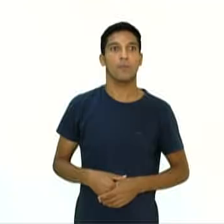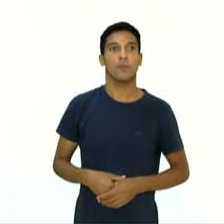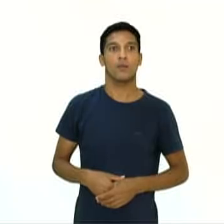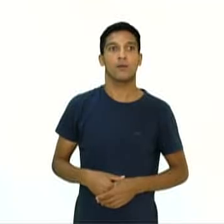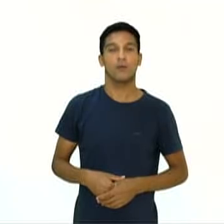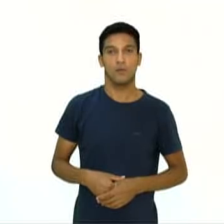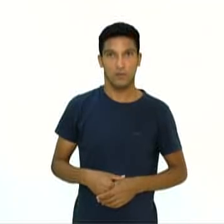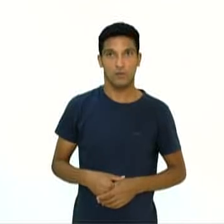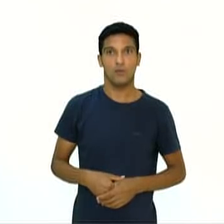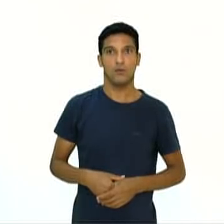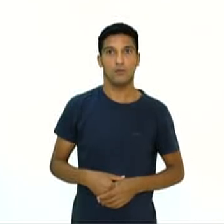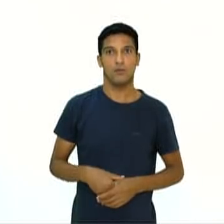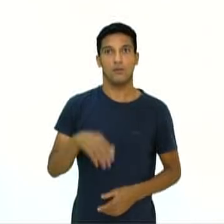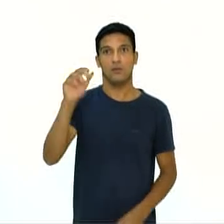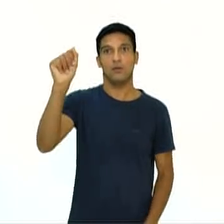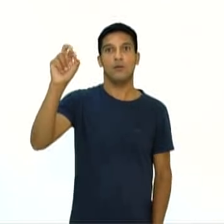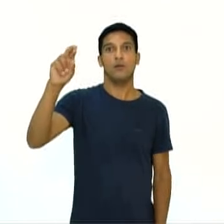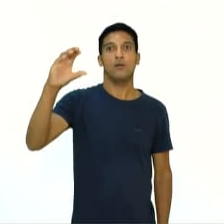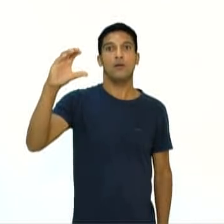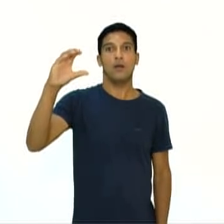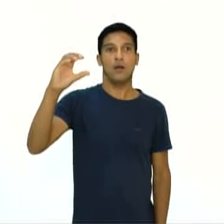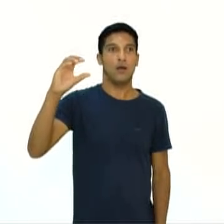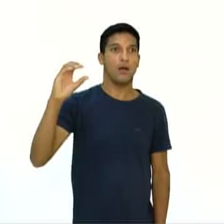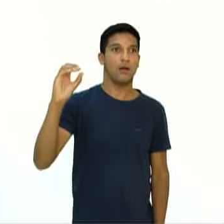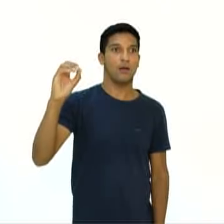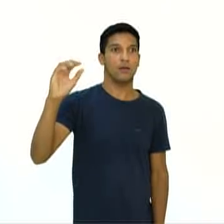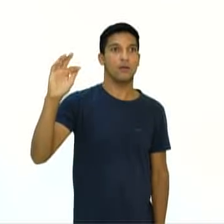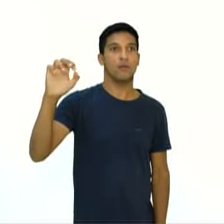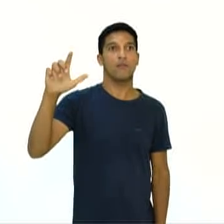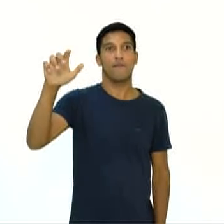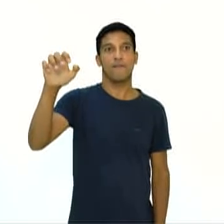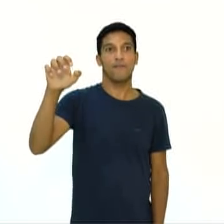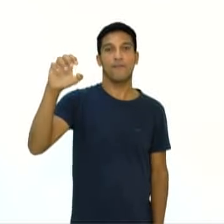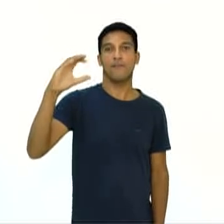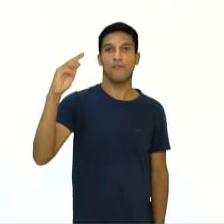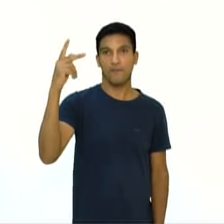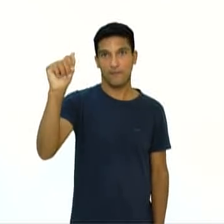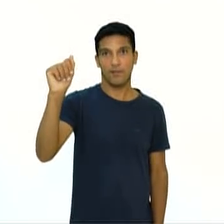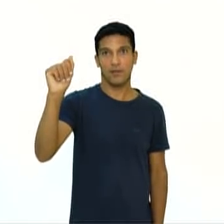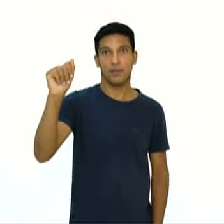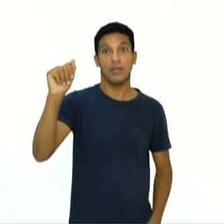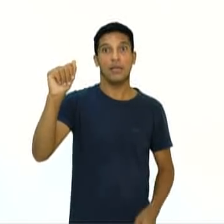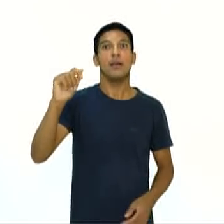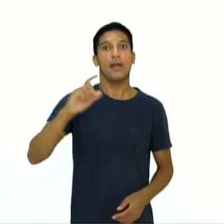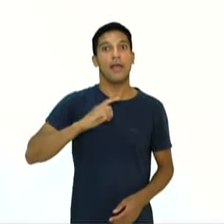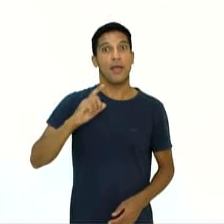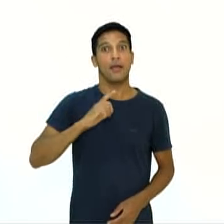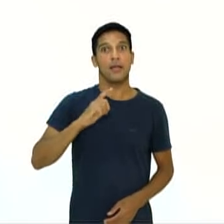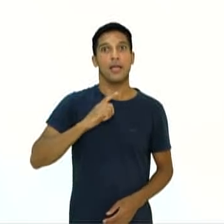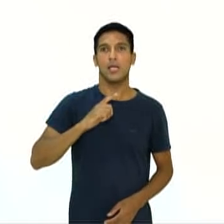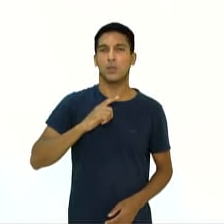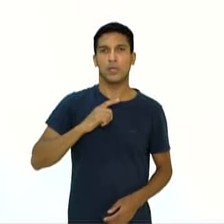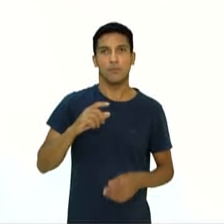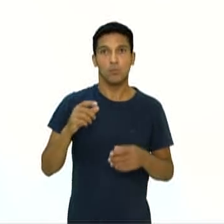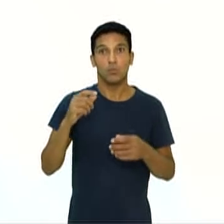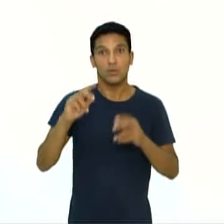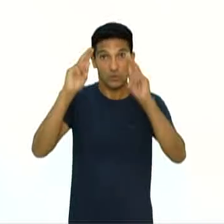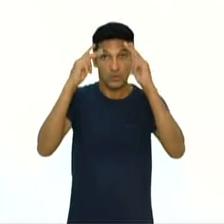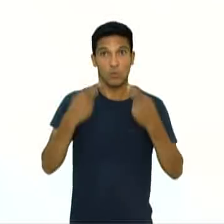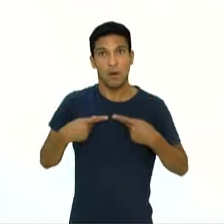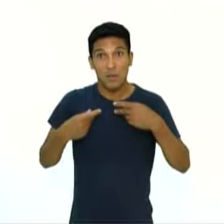humanidade, o arco e flecha ocupa a posição de destaque, considerado uma das grandes invenções